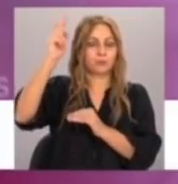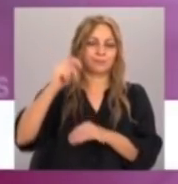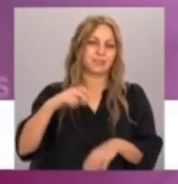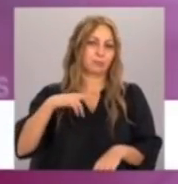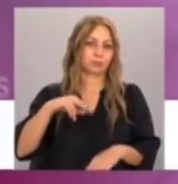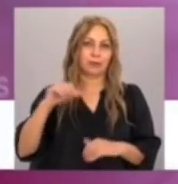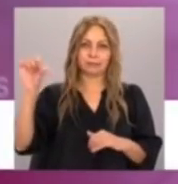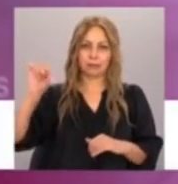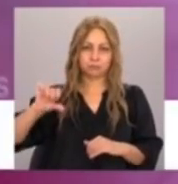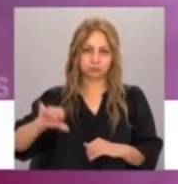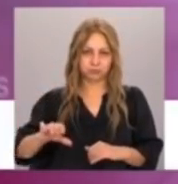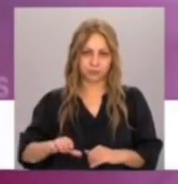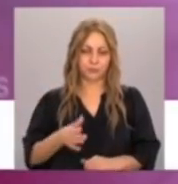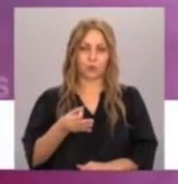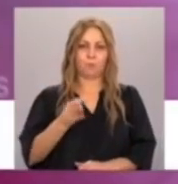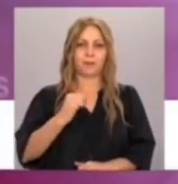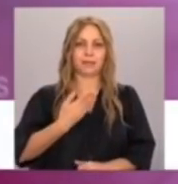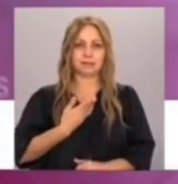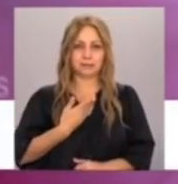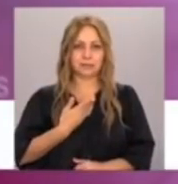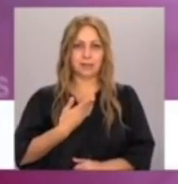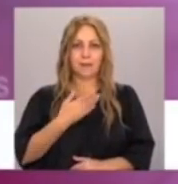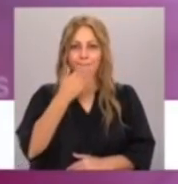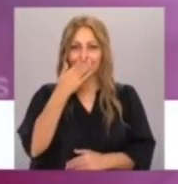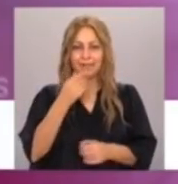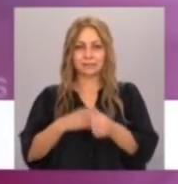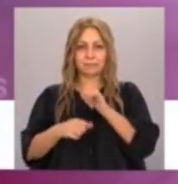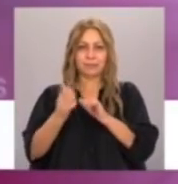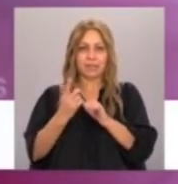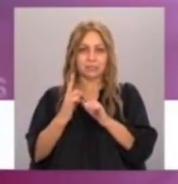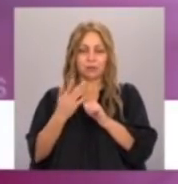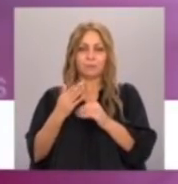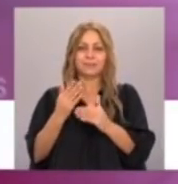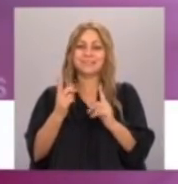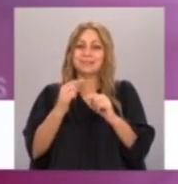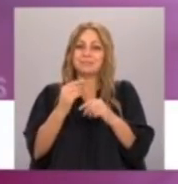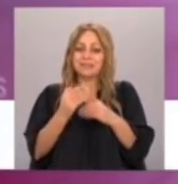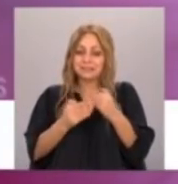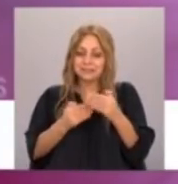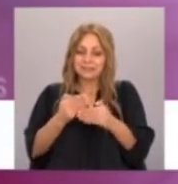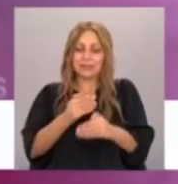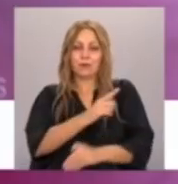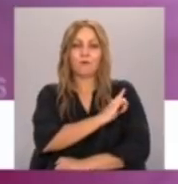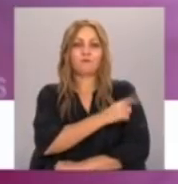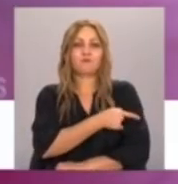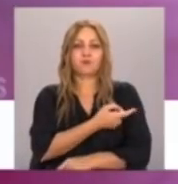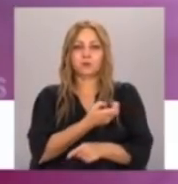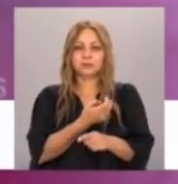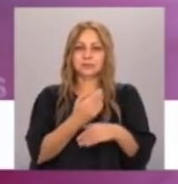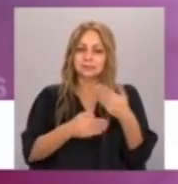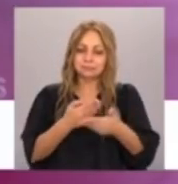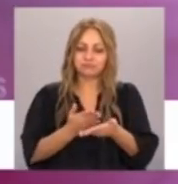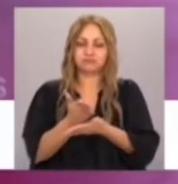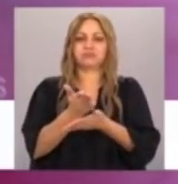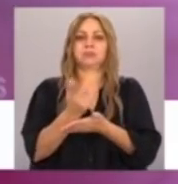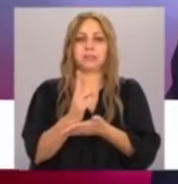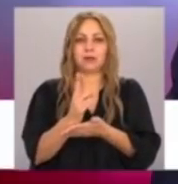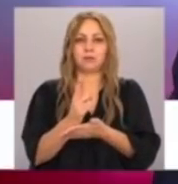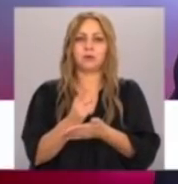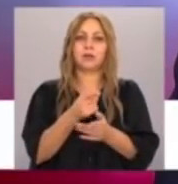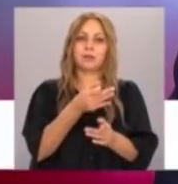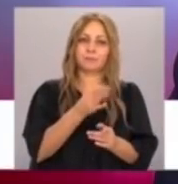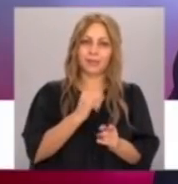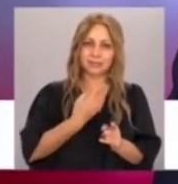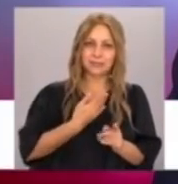cauda da Europa o PSDB parece que conseguimos não dá muito para trás mas não vimos também aquela força e energia para chegar à frente preciso de